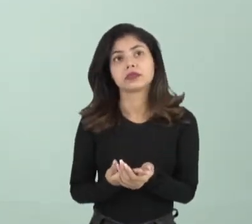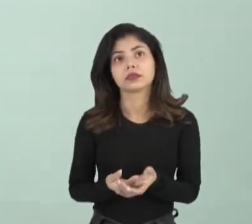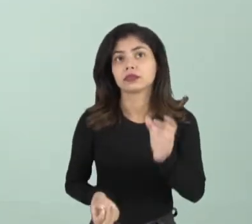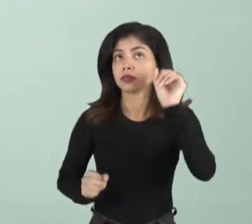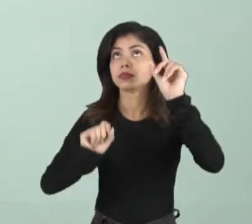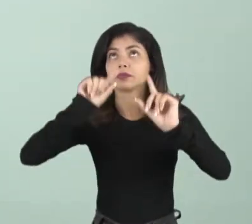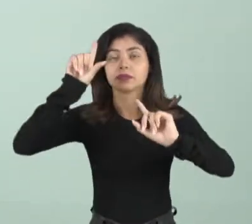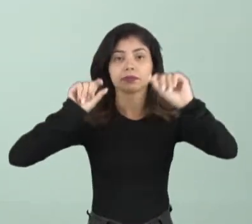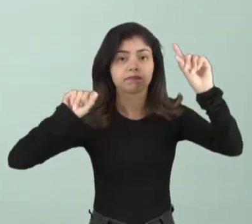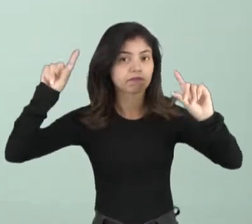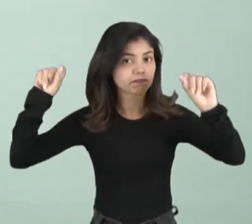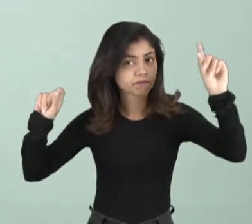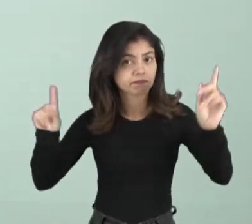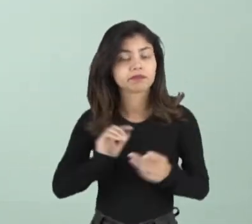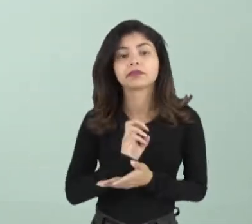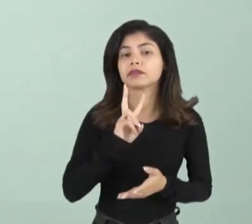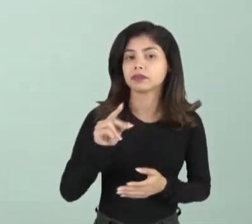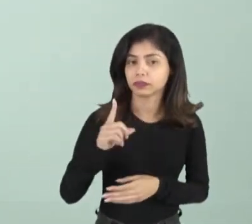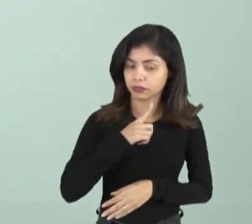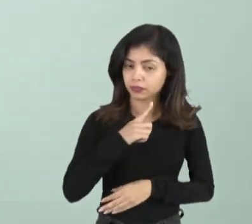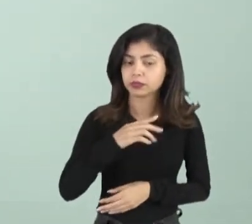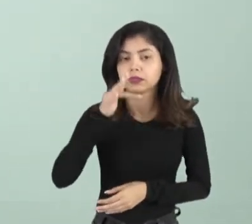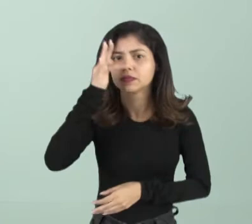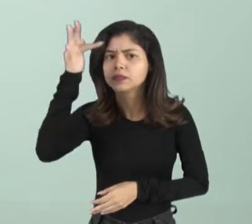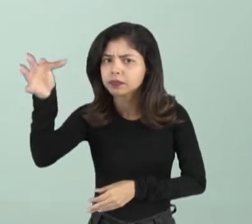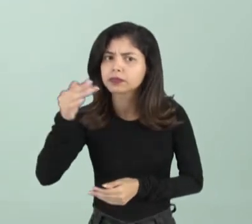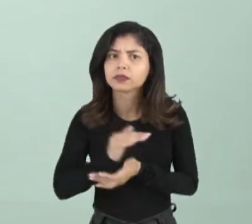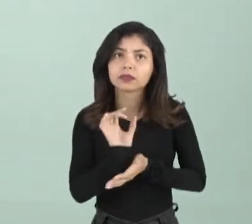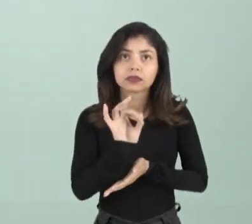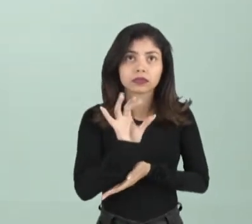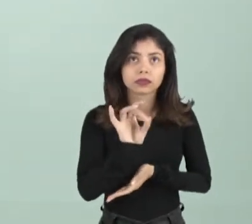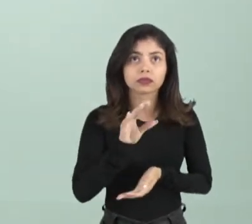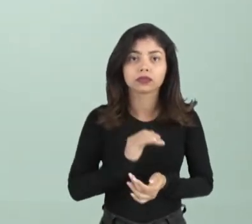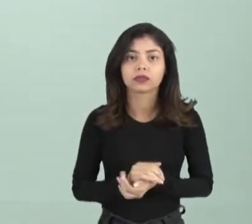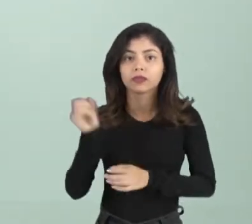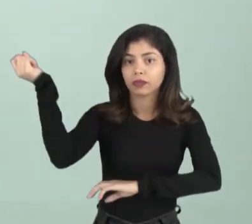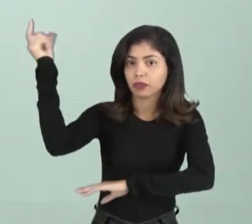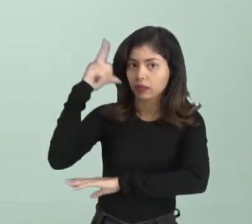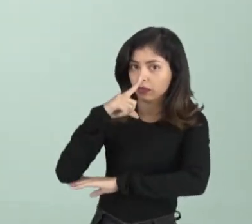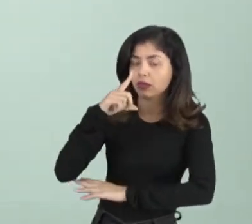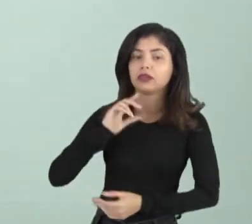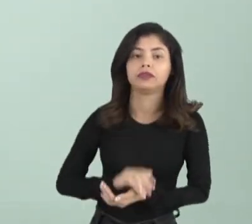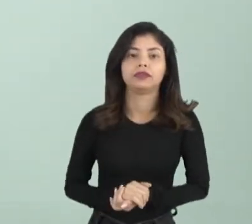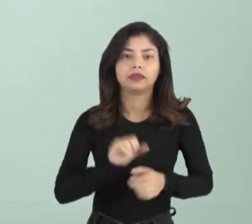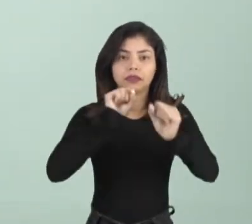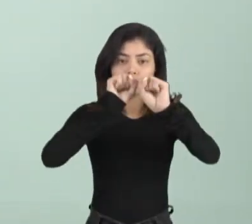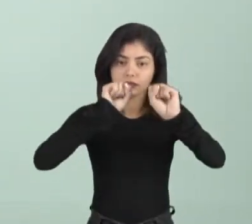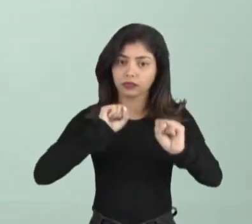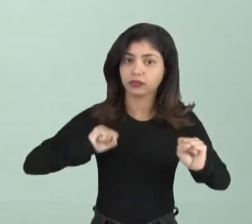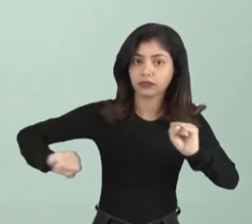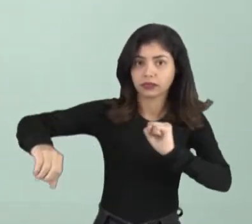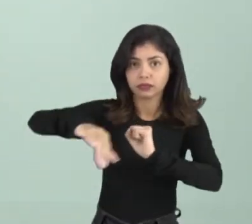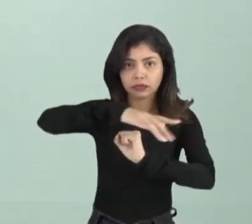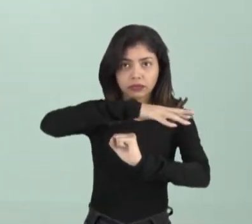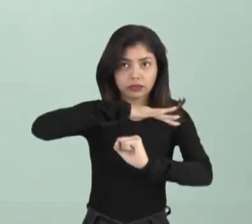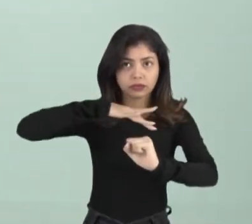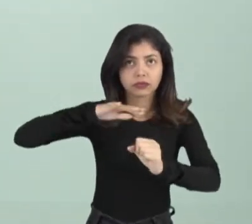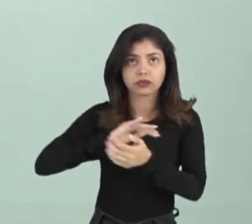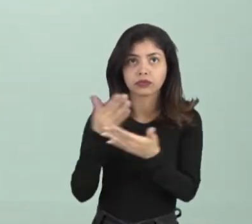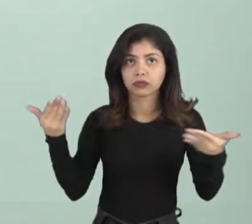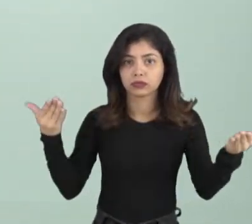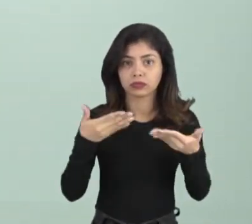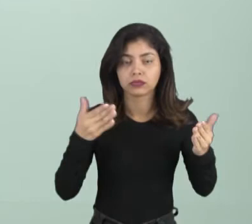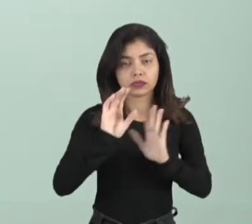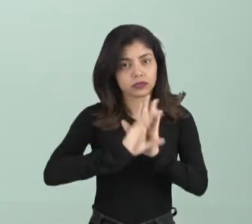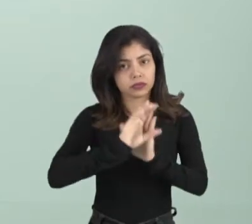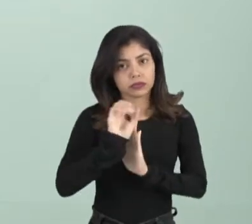as estrelas né vai ter uma aula futura somente sobre o sol é eu nosso sistema solar então aqui